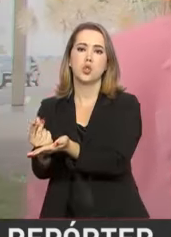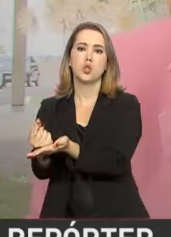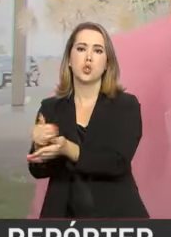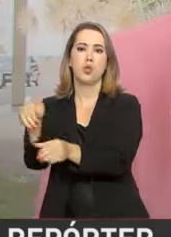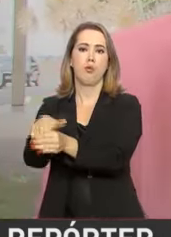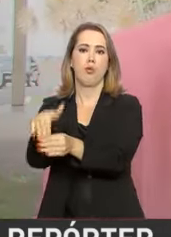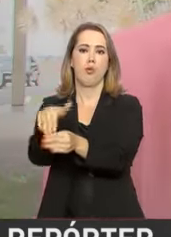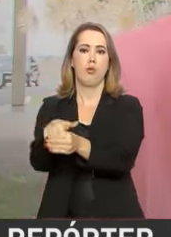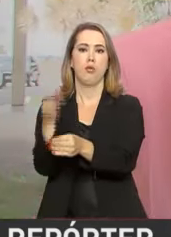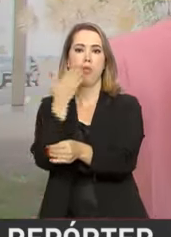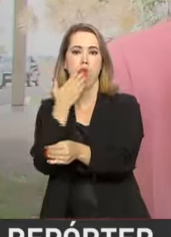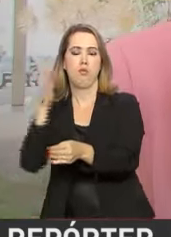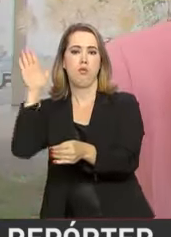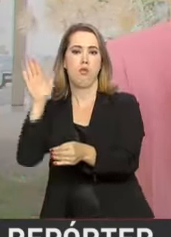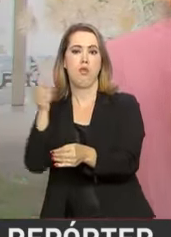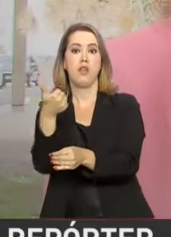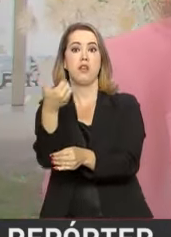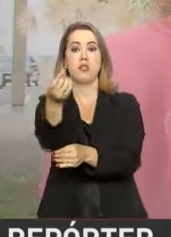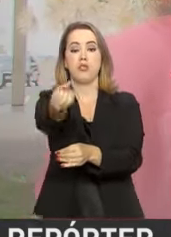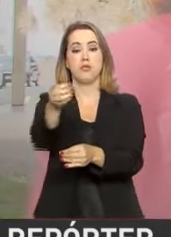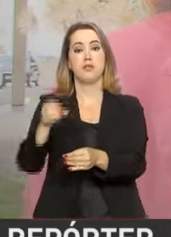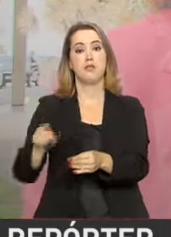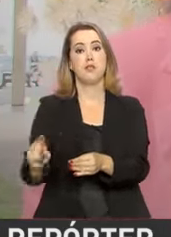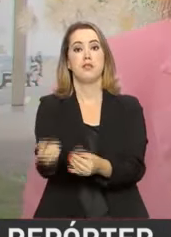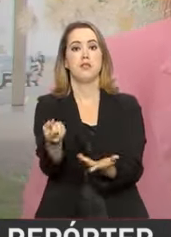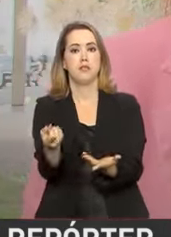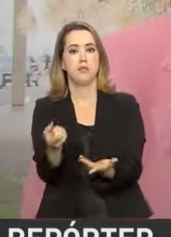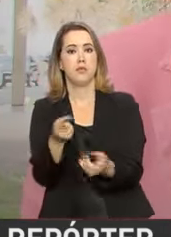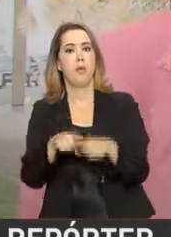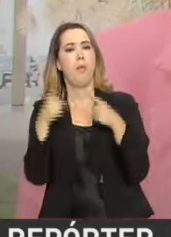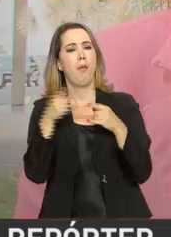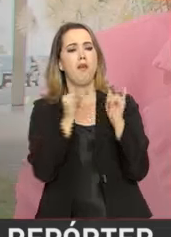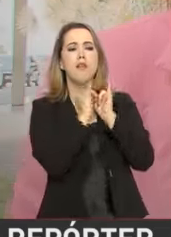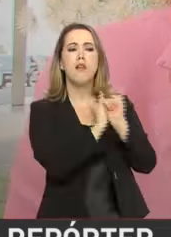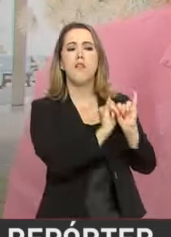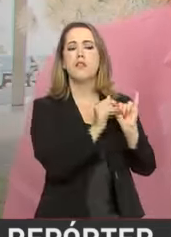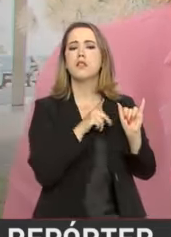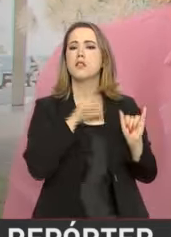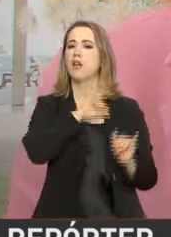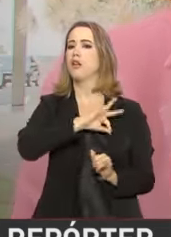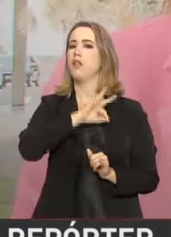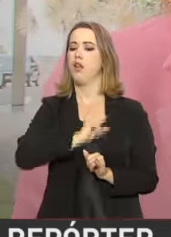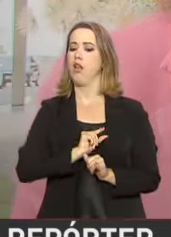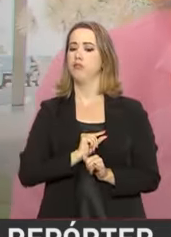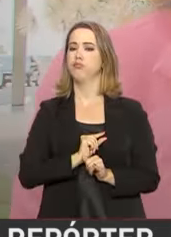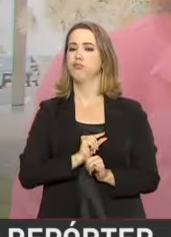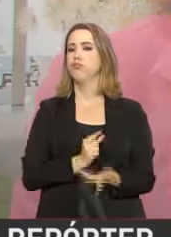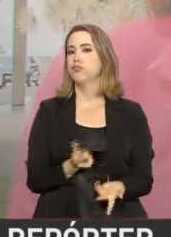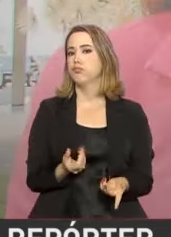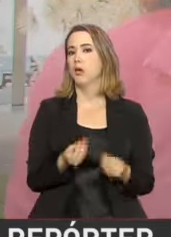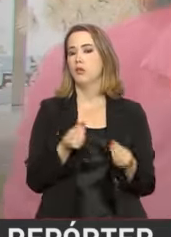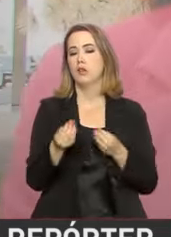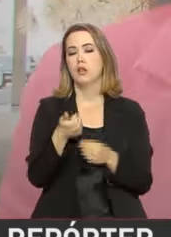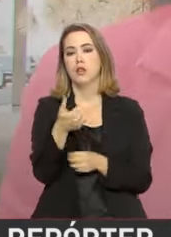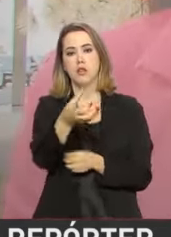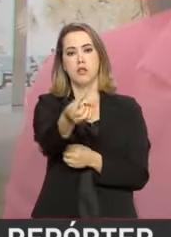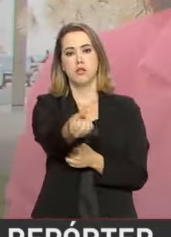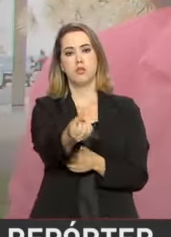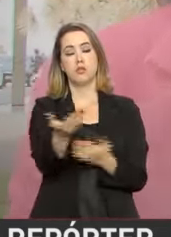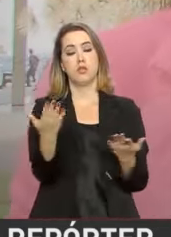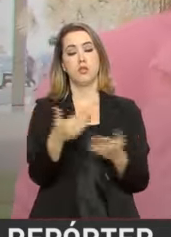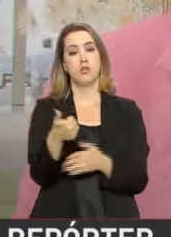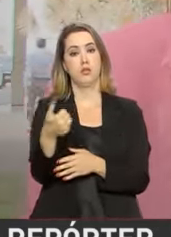16.000 beneficiários e as rendas declaradas por eles. O número caiu de 16.000 para